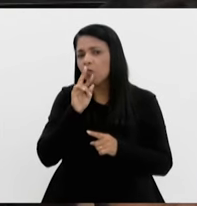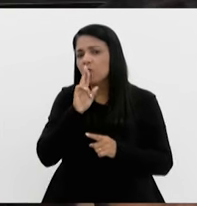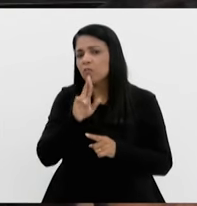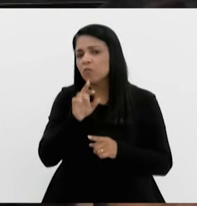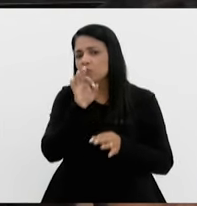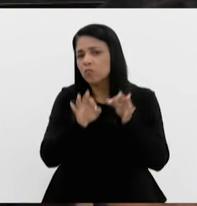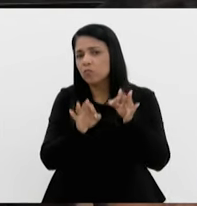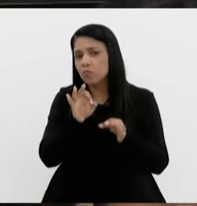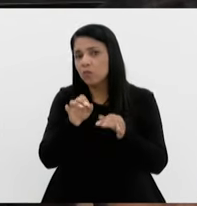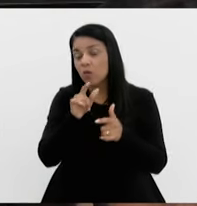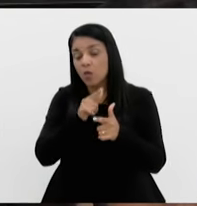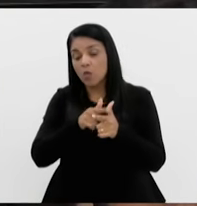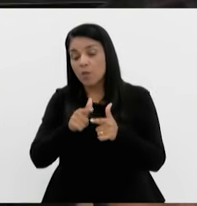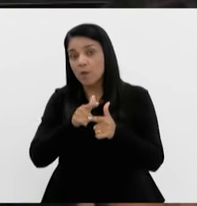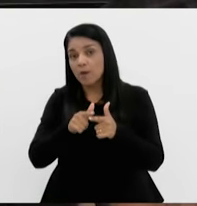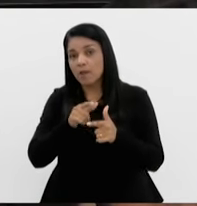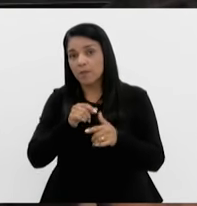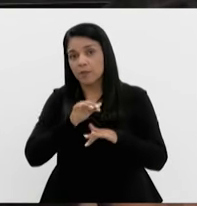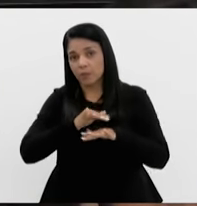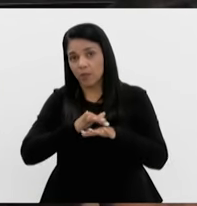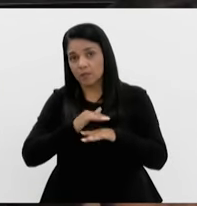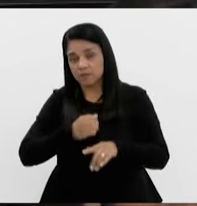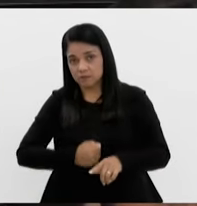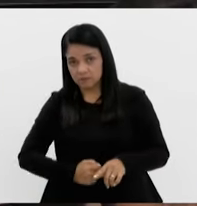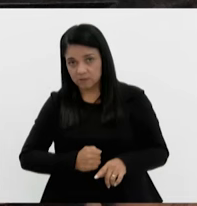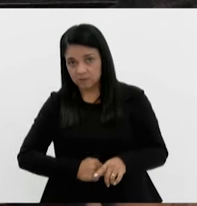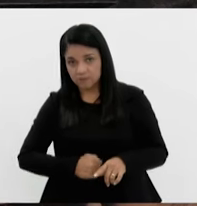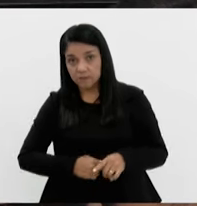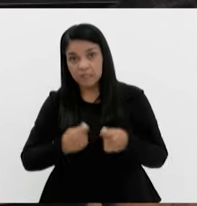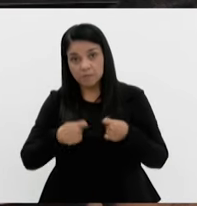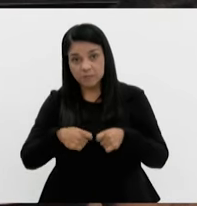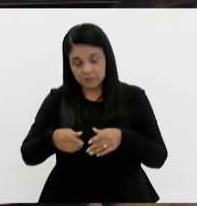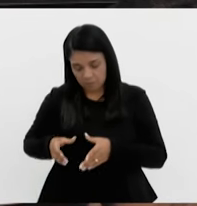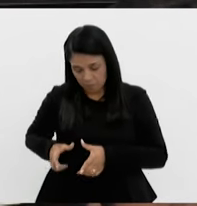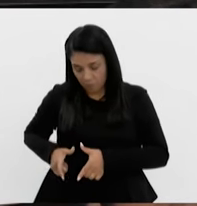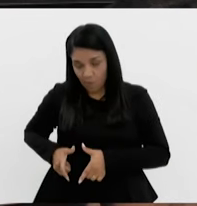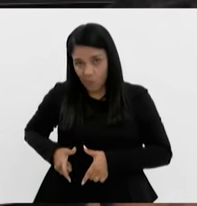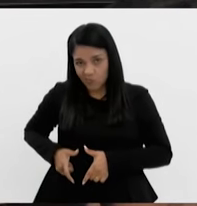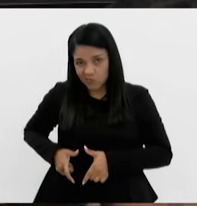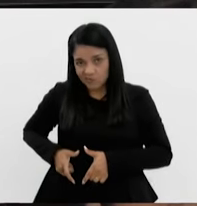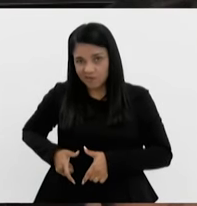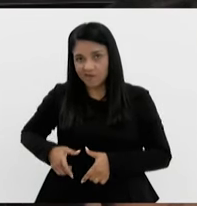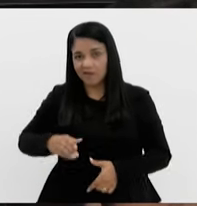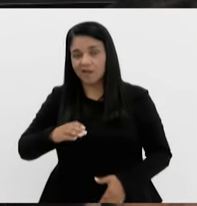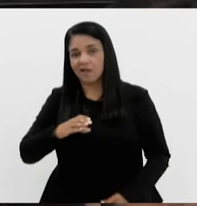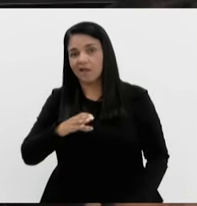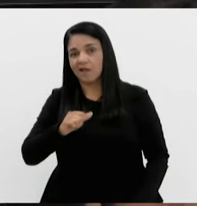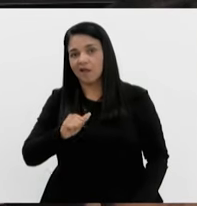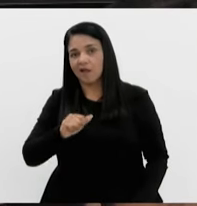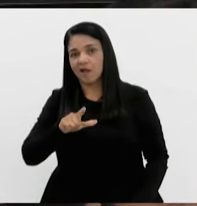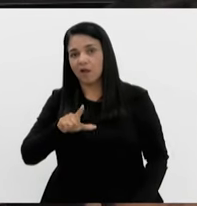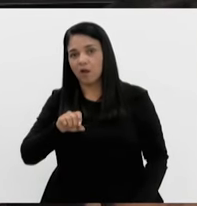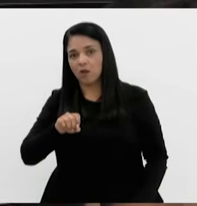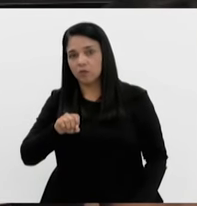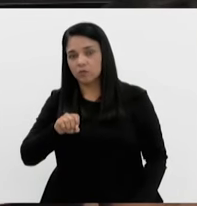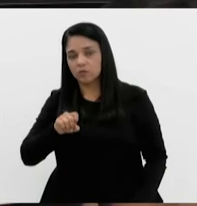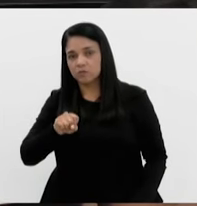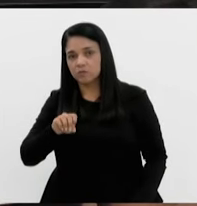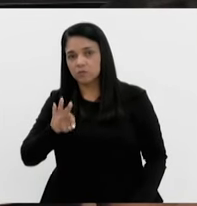problema de intestino e precisar de uma bolsa de calostoma ou